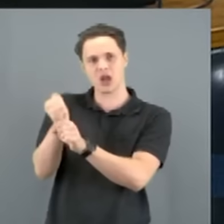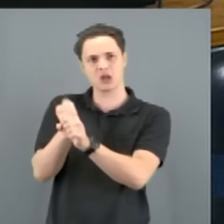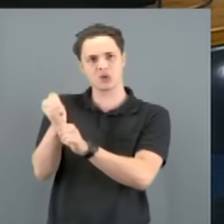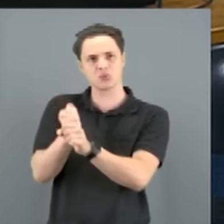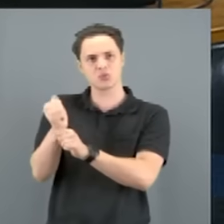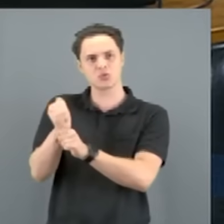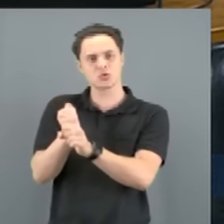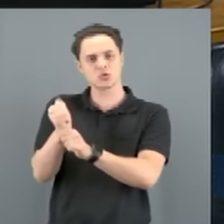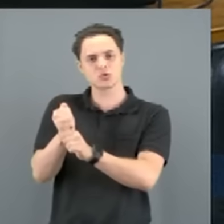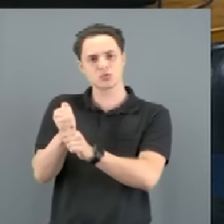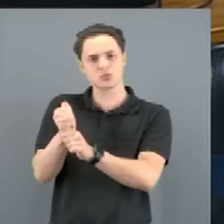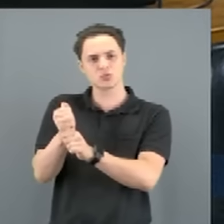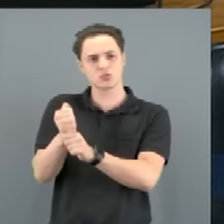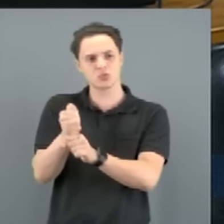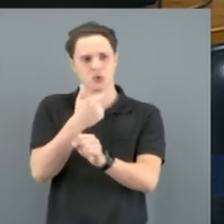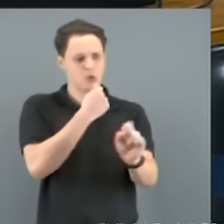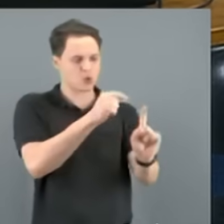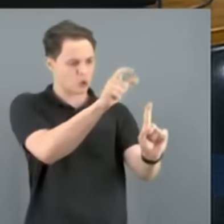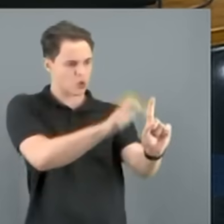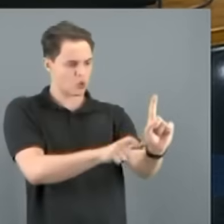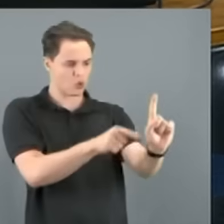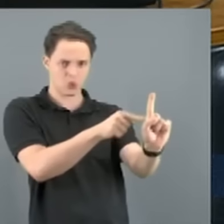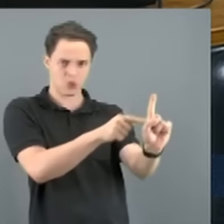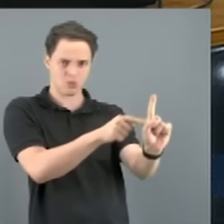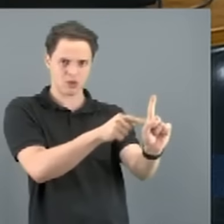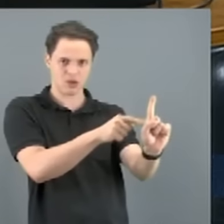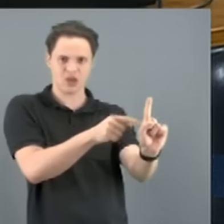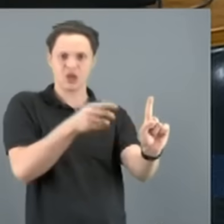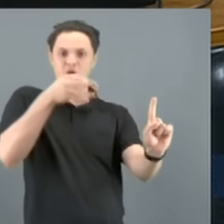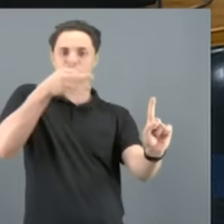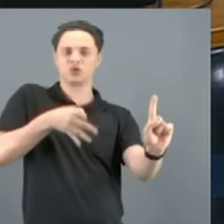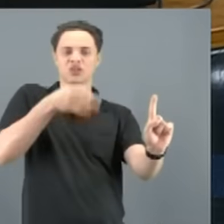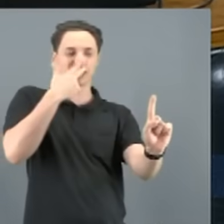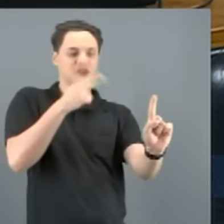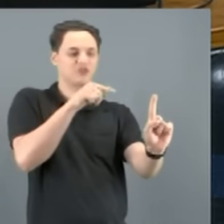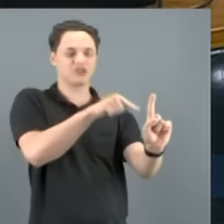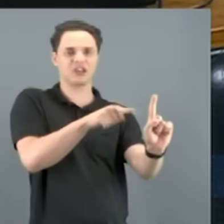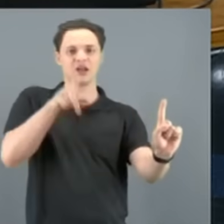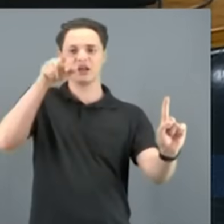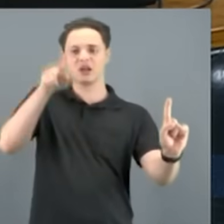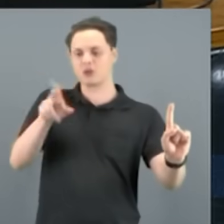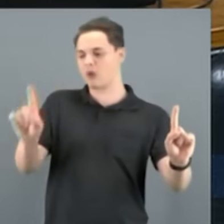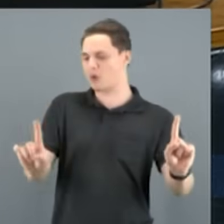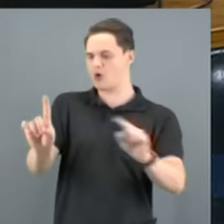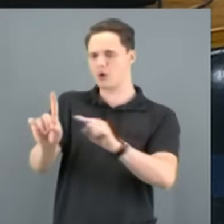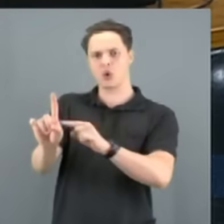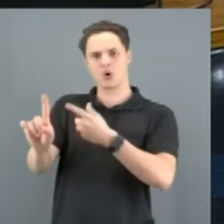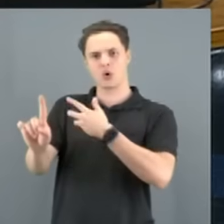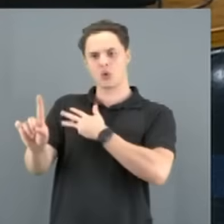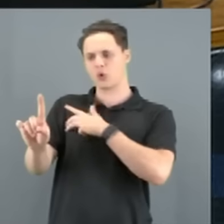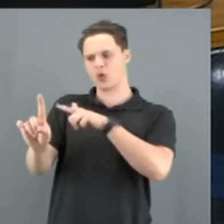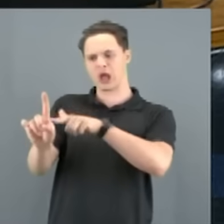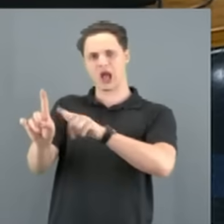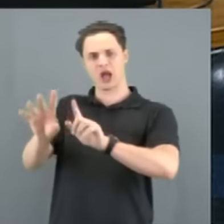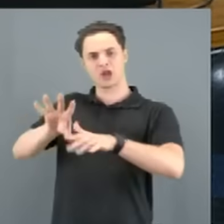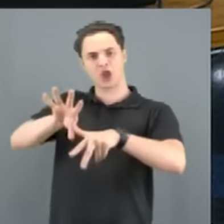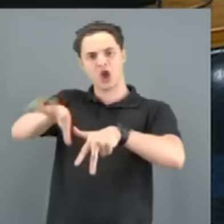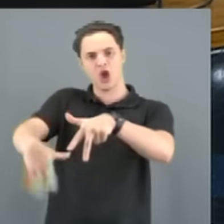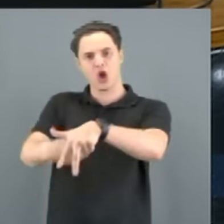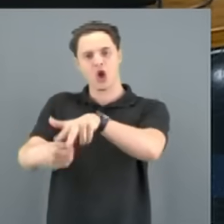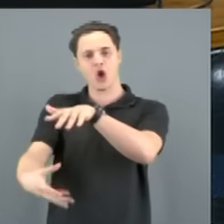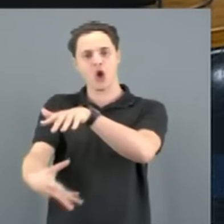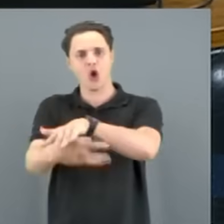ou seja Aécio você é para justiça ter o mesmo peso do canalha que roubou os cofres